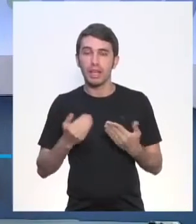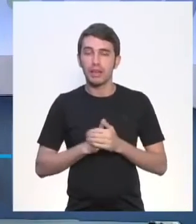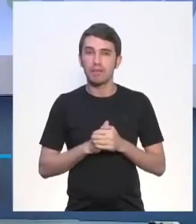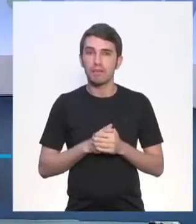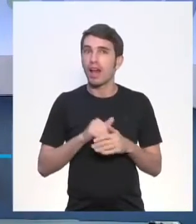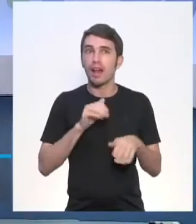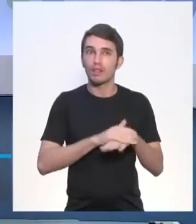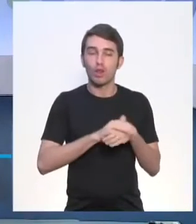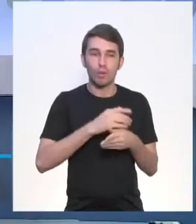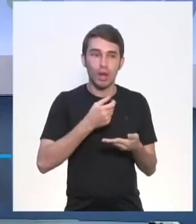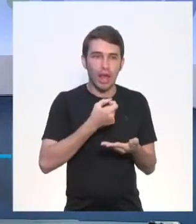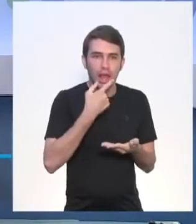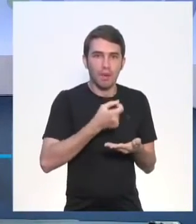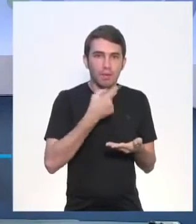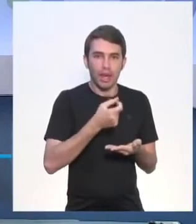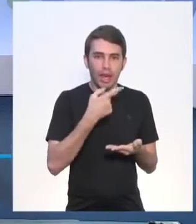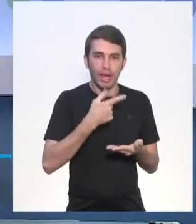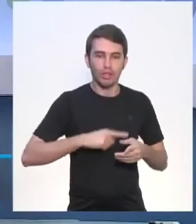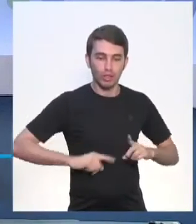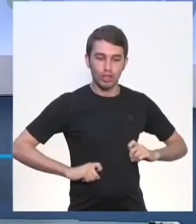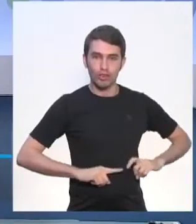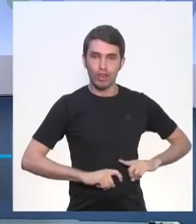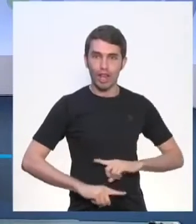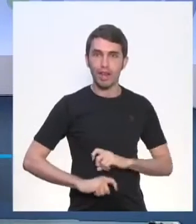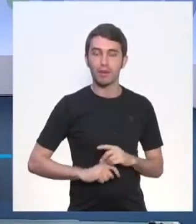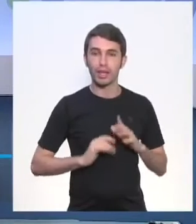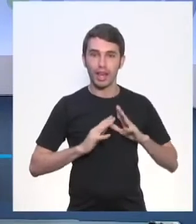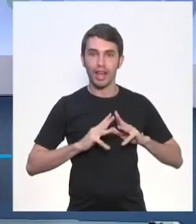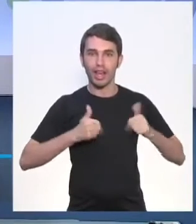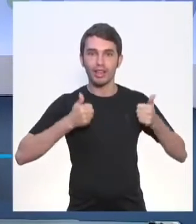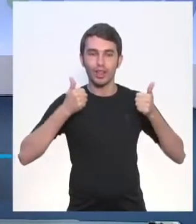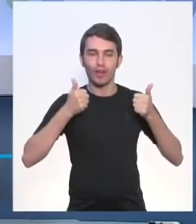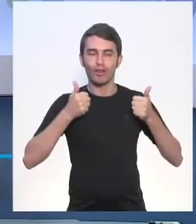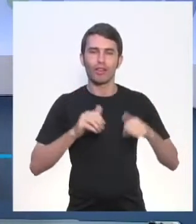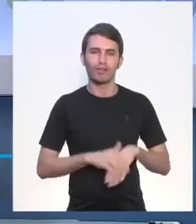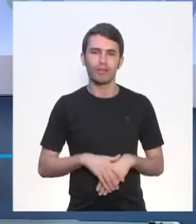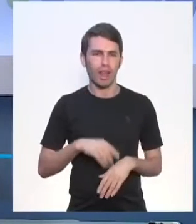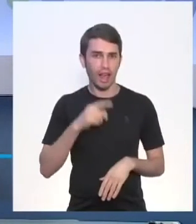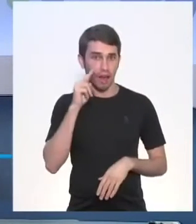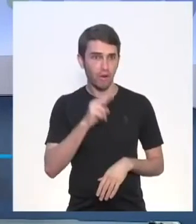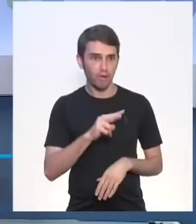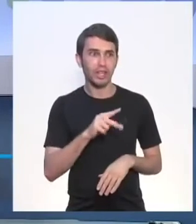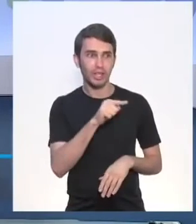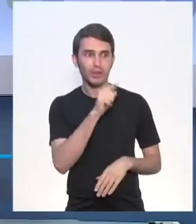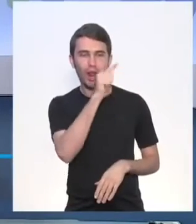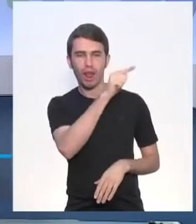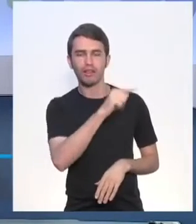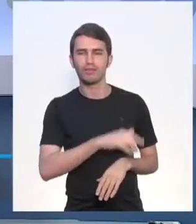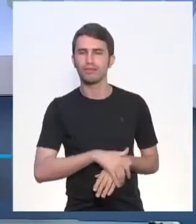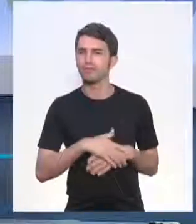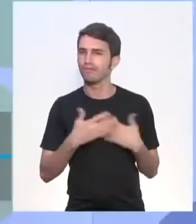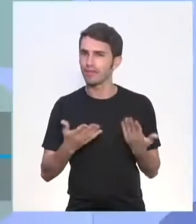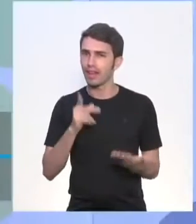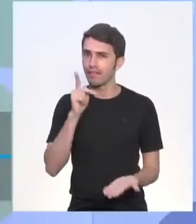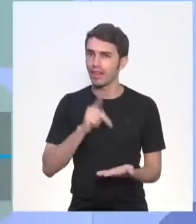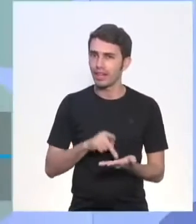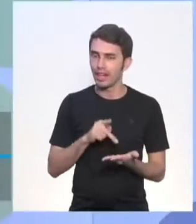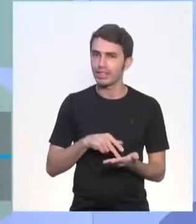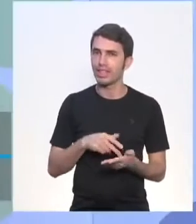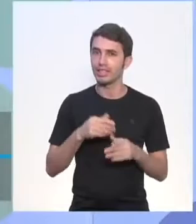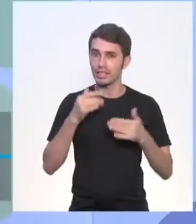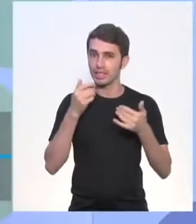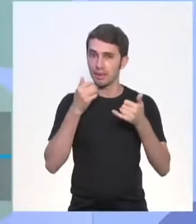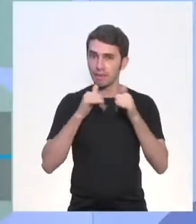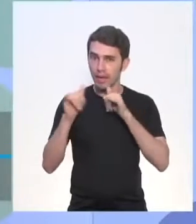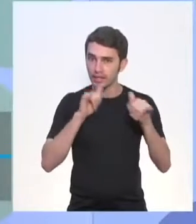sei lá, toma um remédio de verme aí que resolve. Ah, eu vi isso em tal lugar. Na verdade, o que acontece é o seguinte, essas mensagens, geralmente, elas